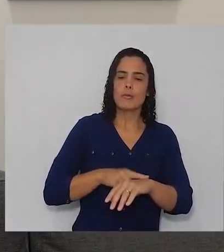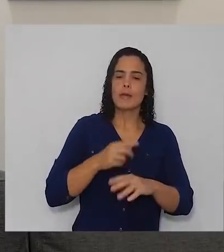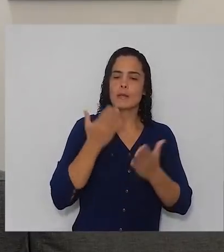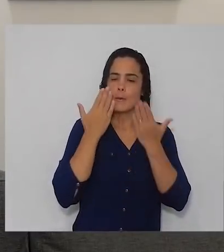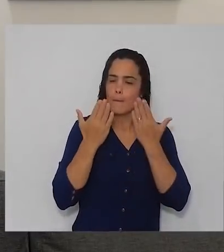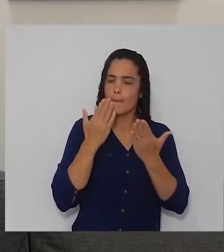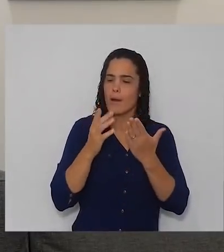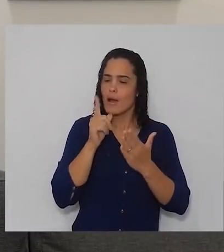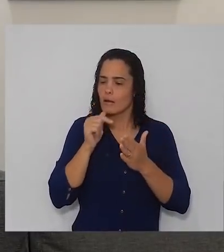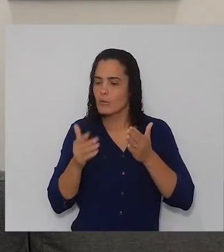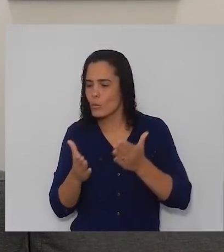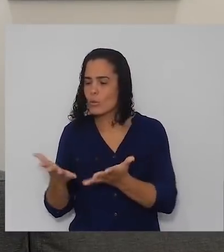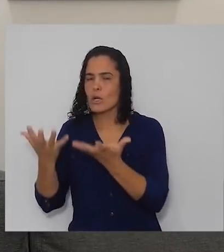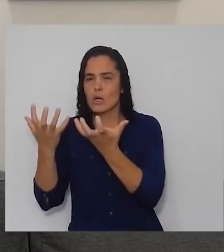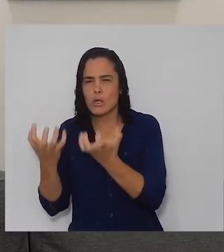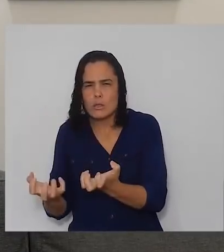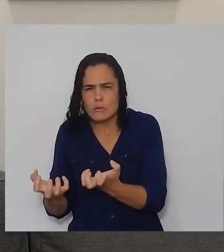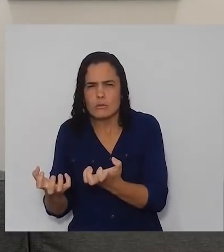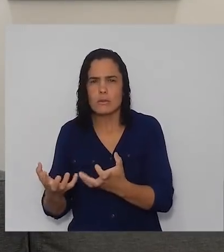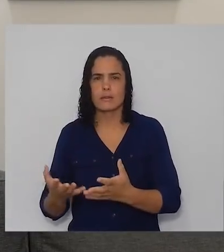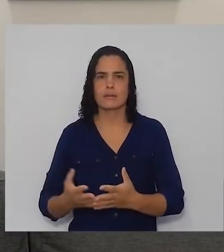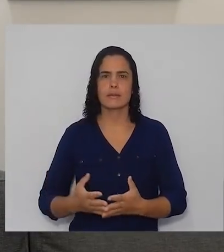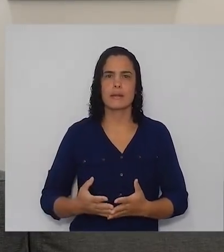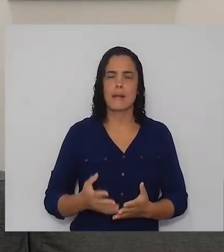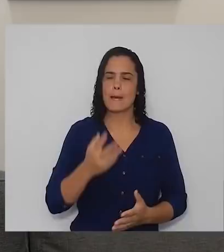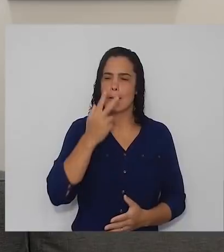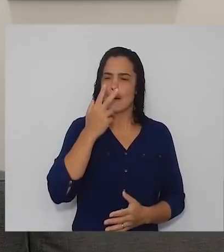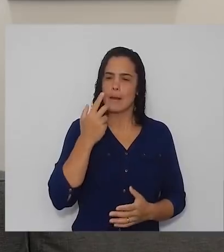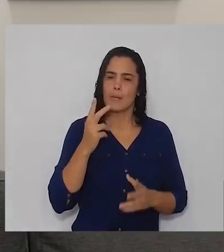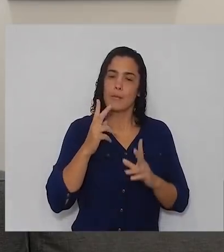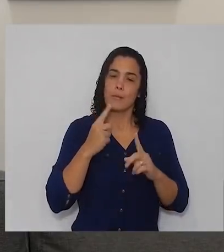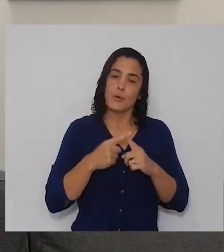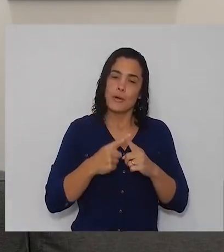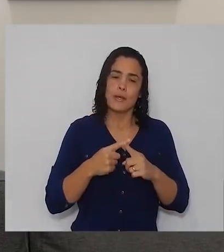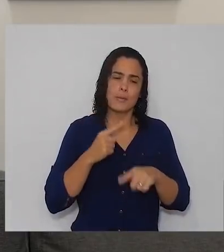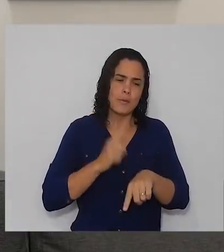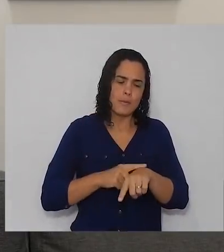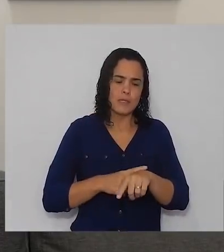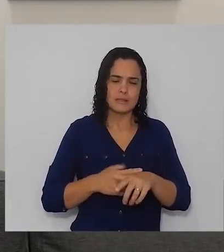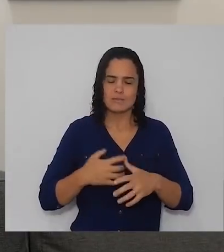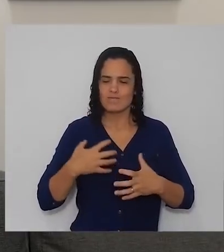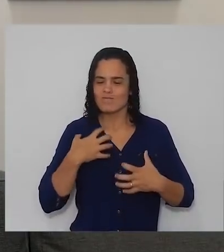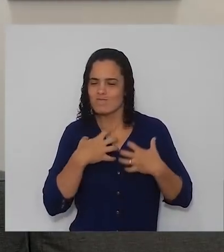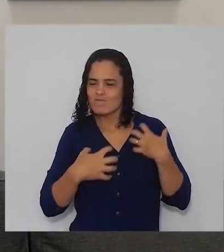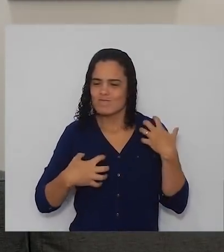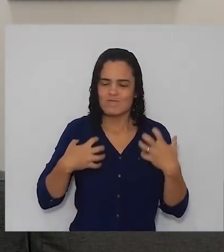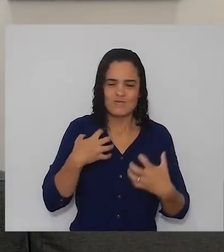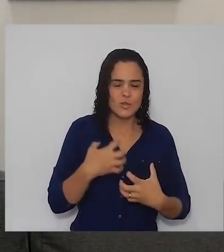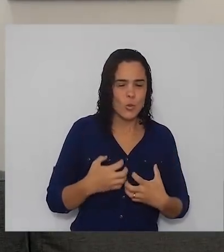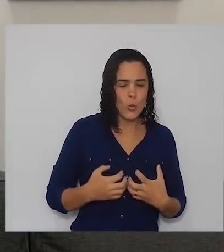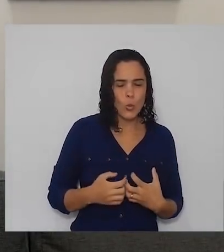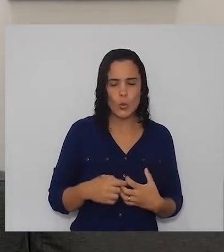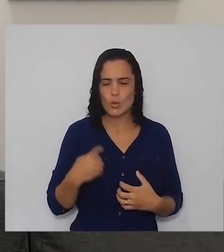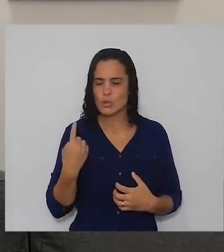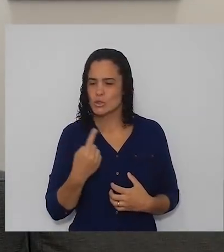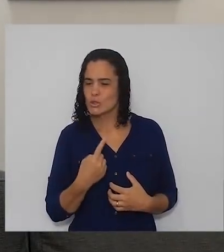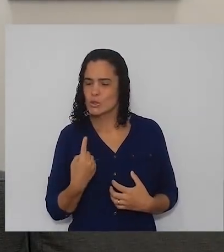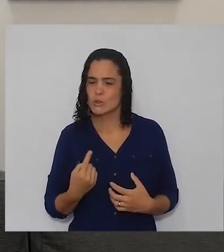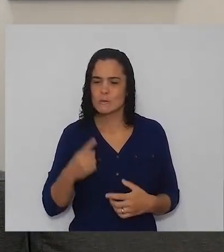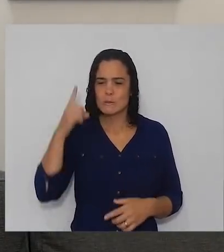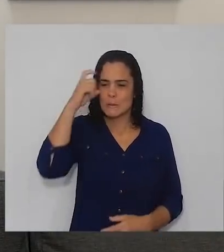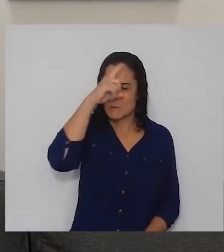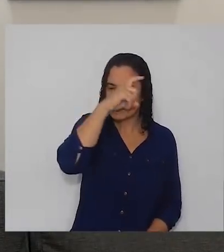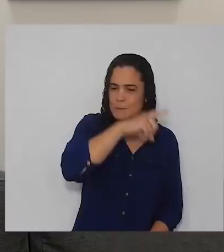pandemia onde a angústia, a tristeza e a aflição tende a nos pressionar ao desânimo, à